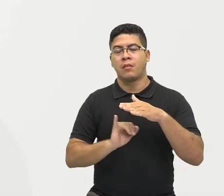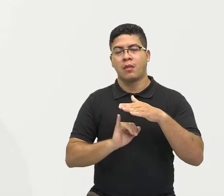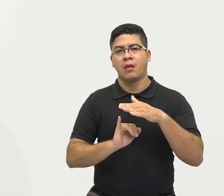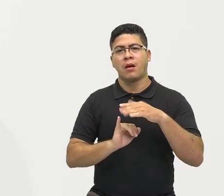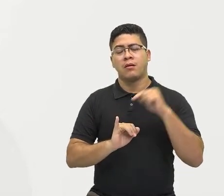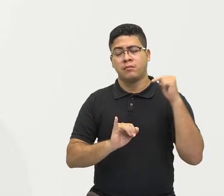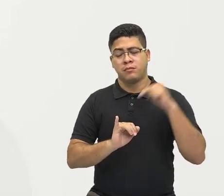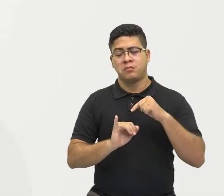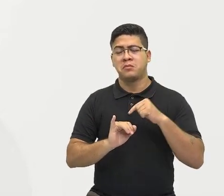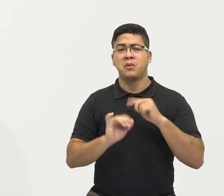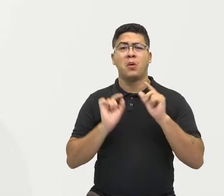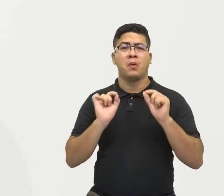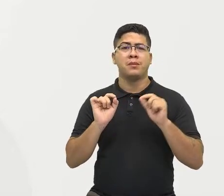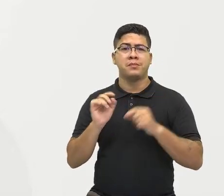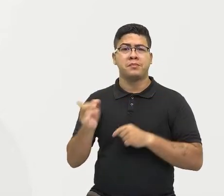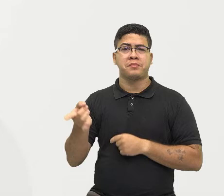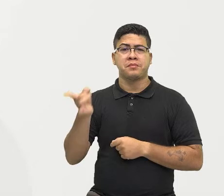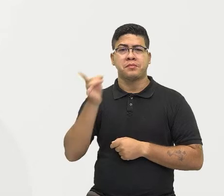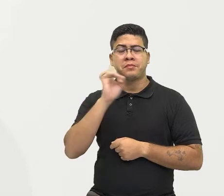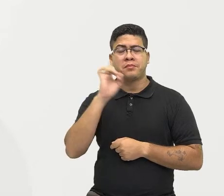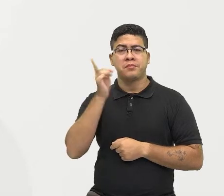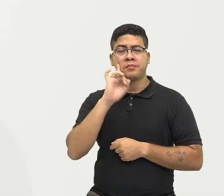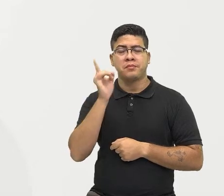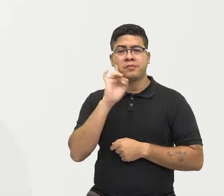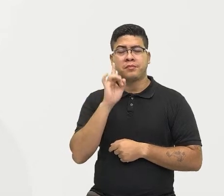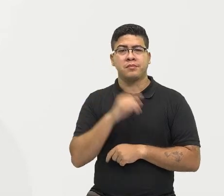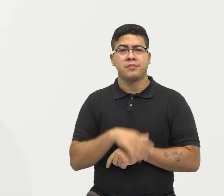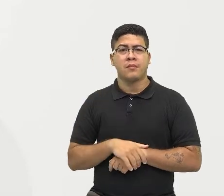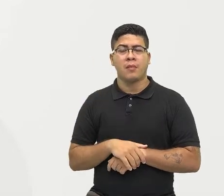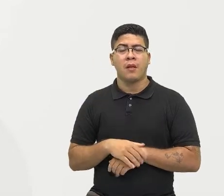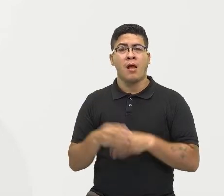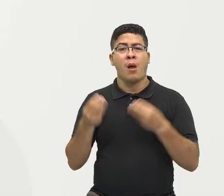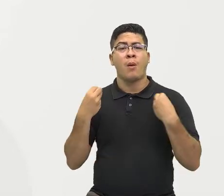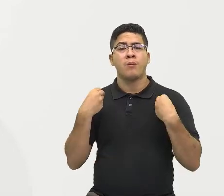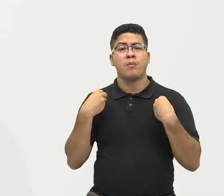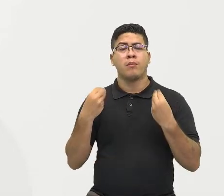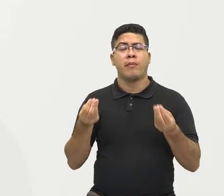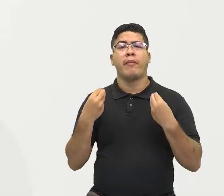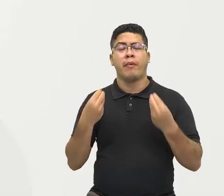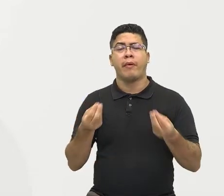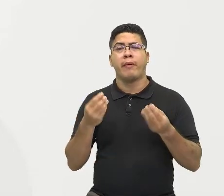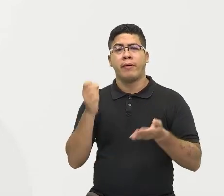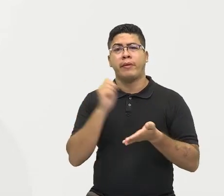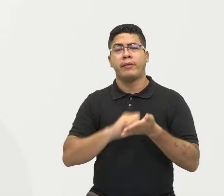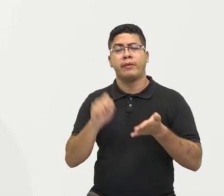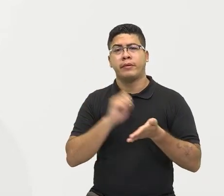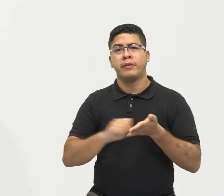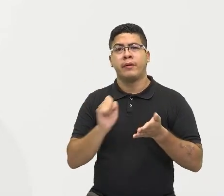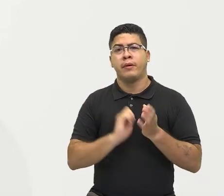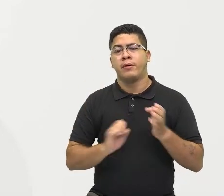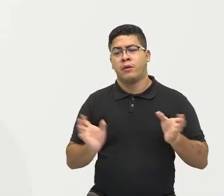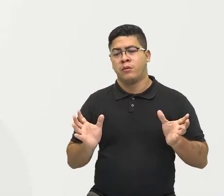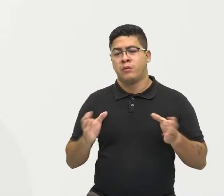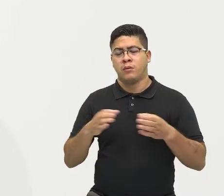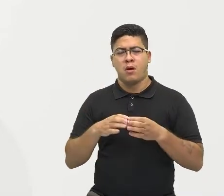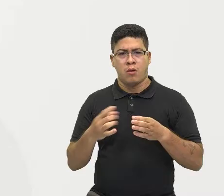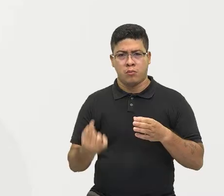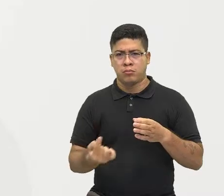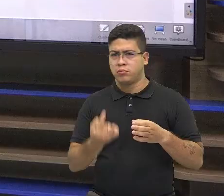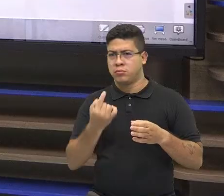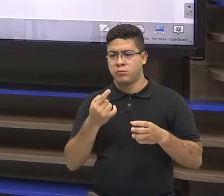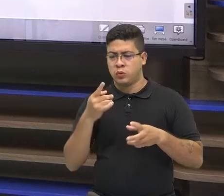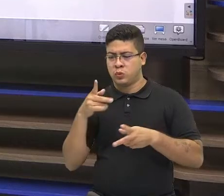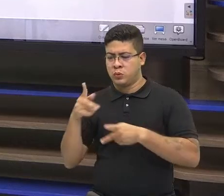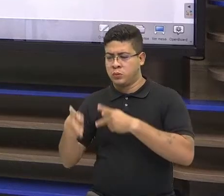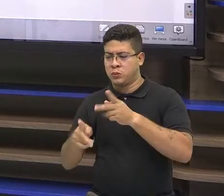dia. Aí ele pergunta, para que você escrever para só um grupo fazer a leitura dessa